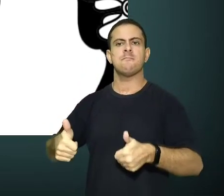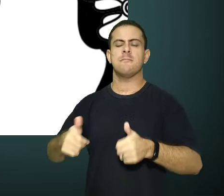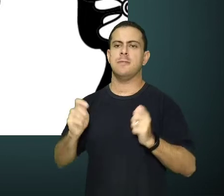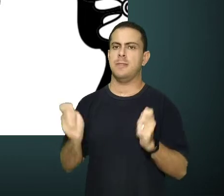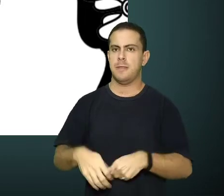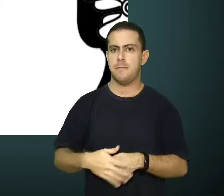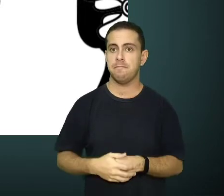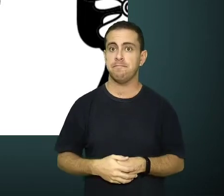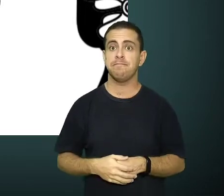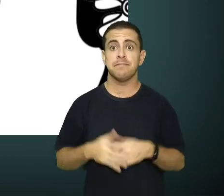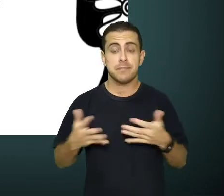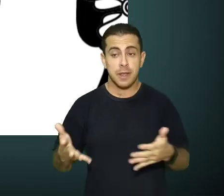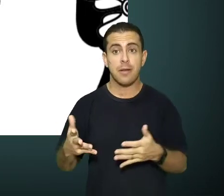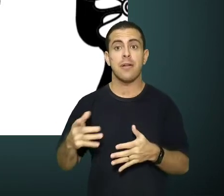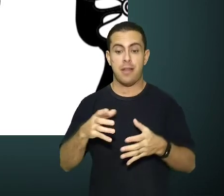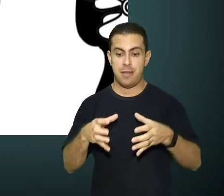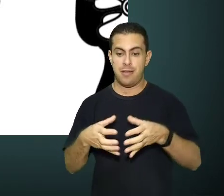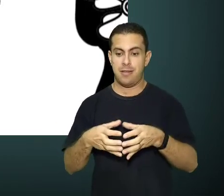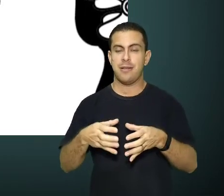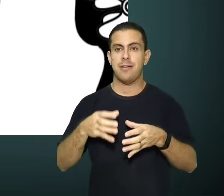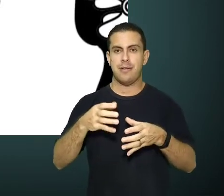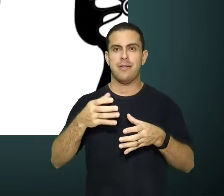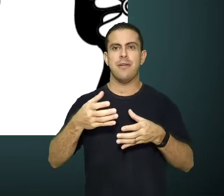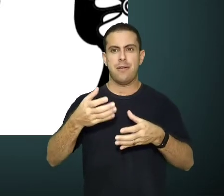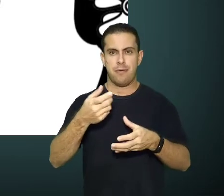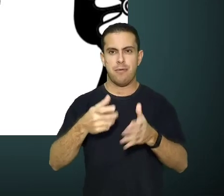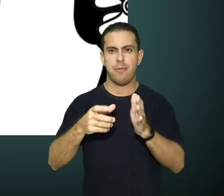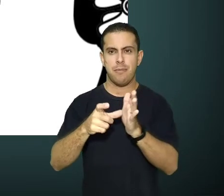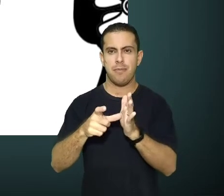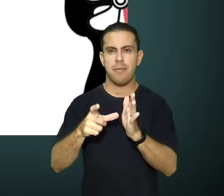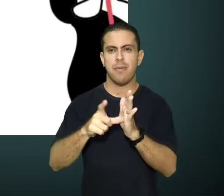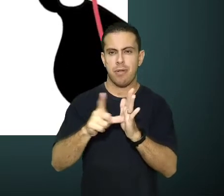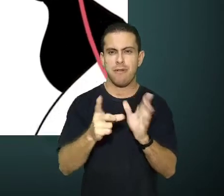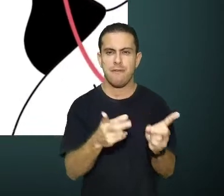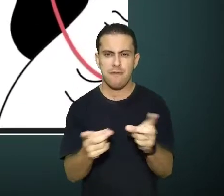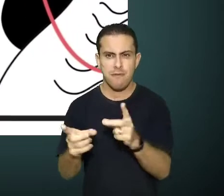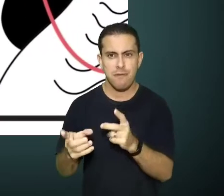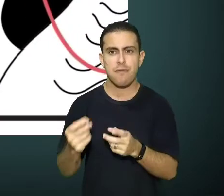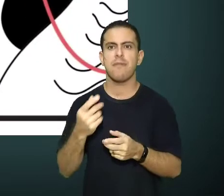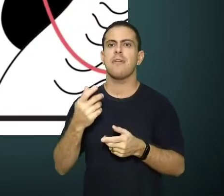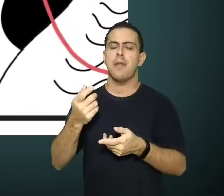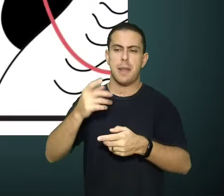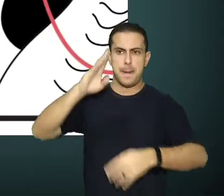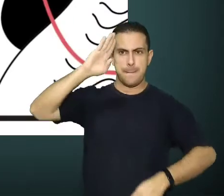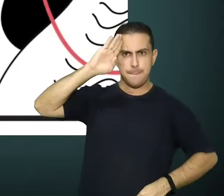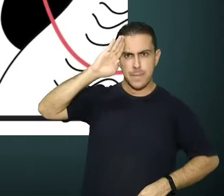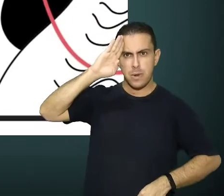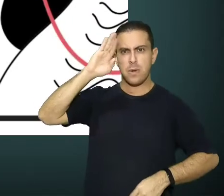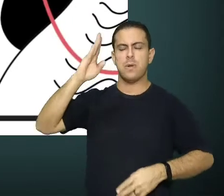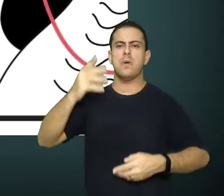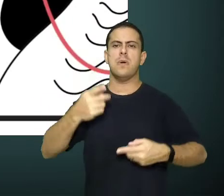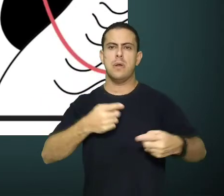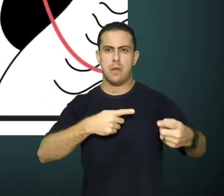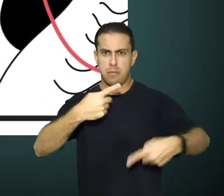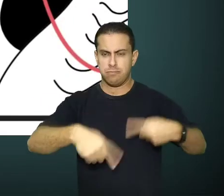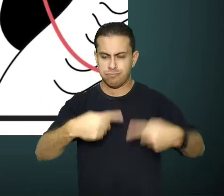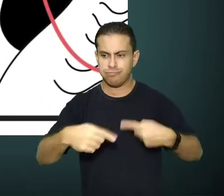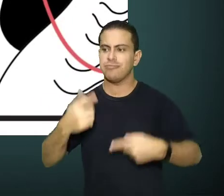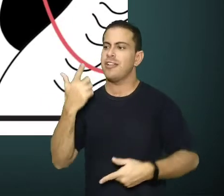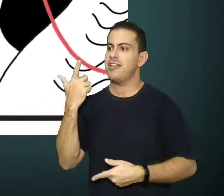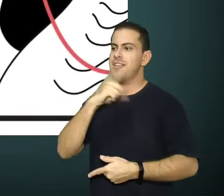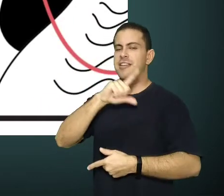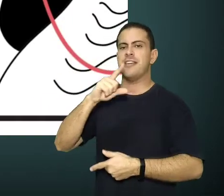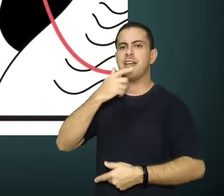situação. Então, com o apoio da burguesia, dos políticos e do exército, Napoleão fechou a